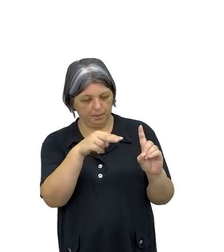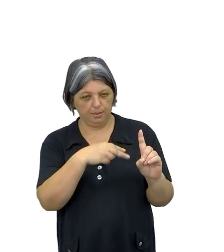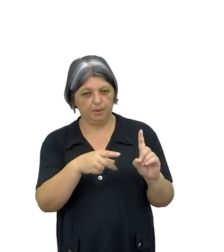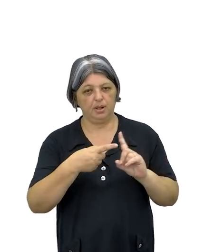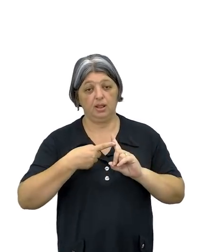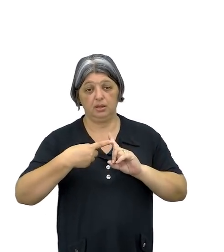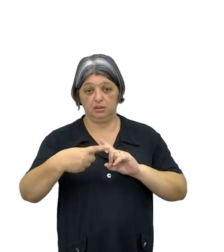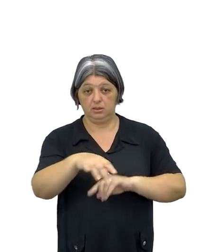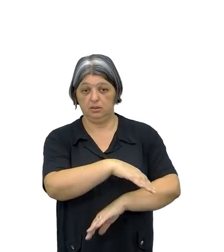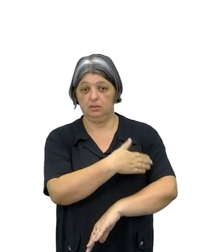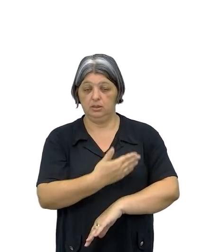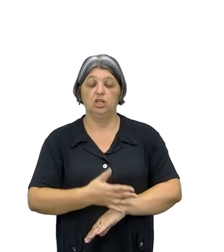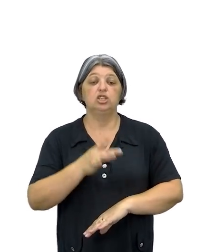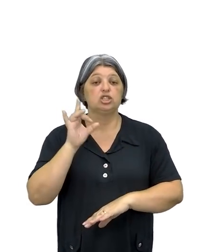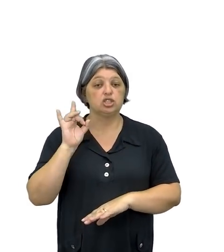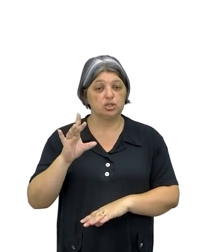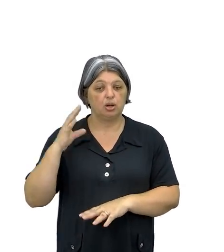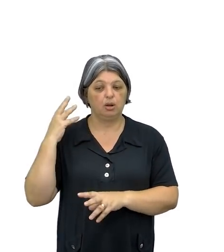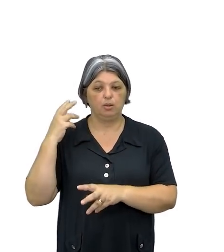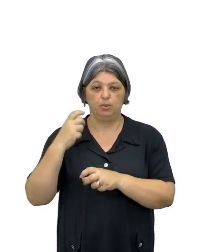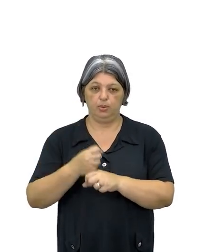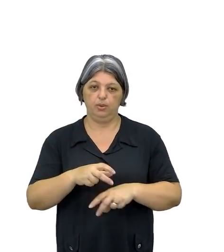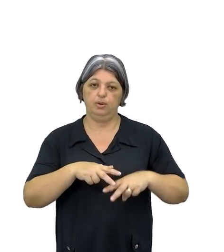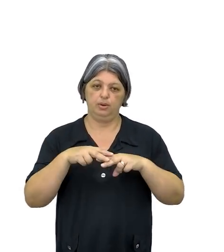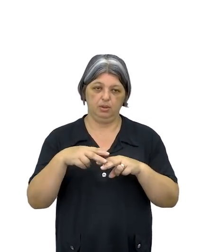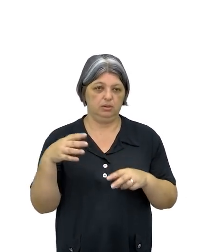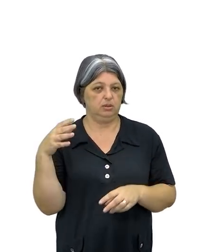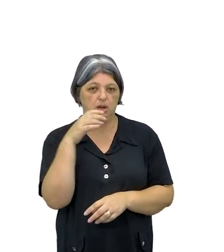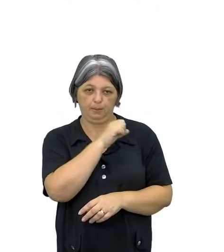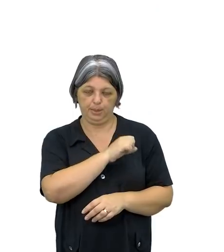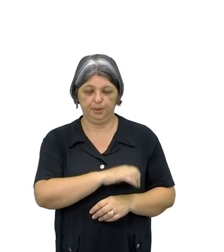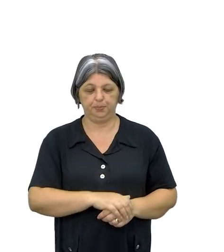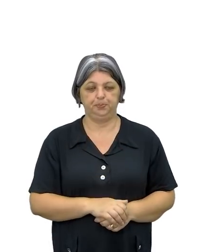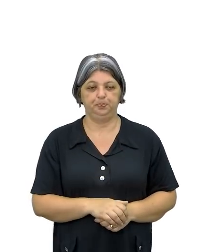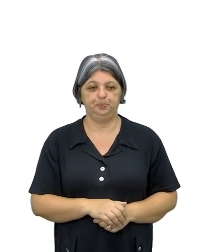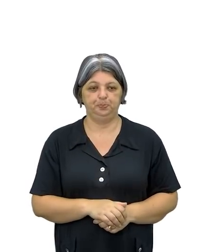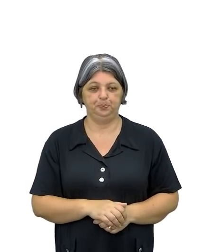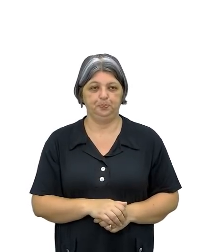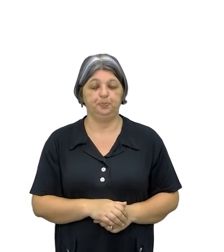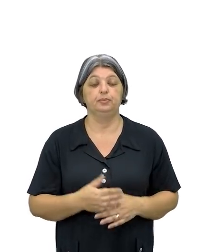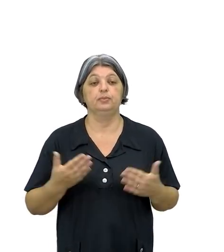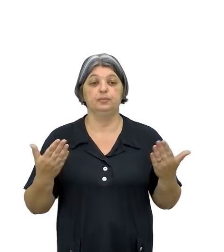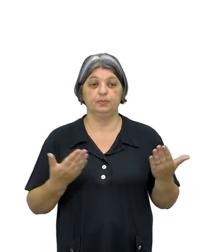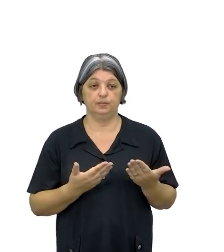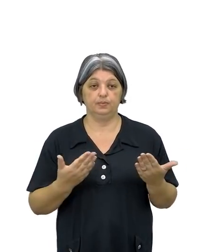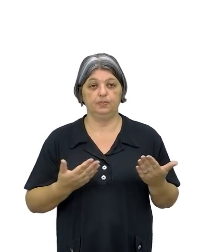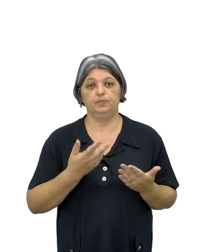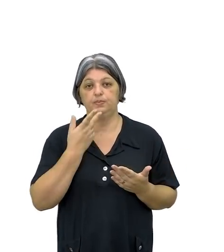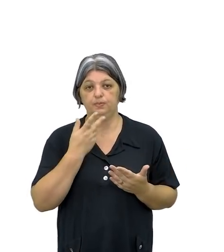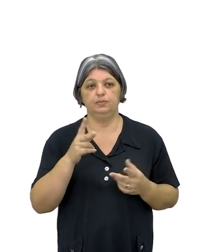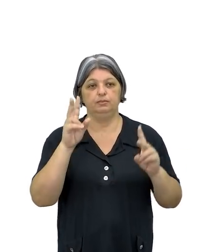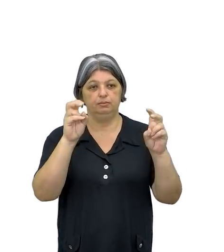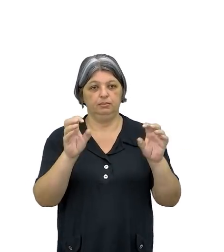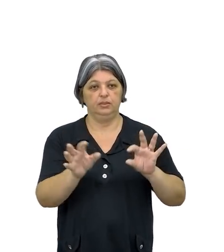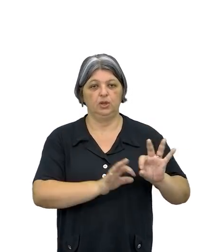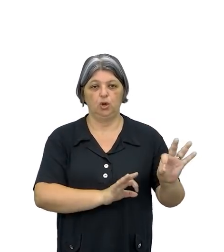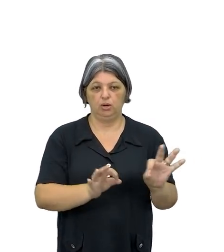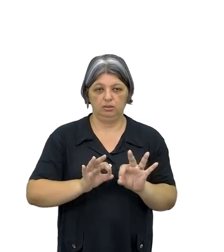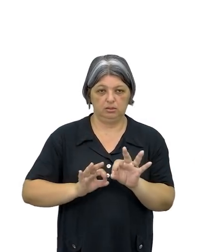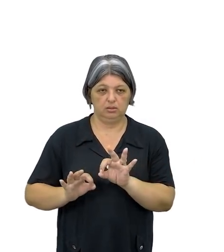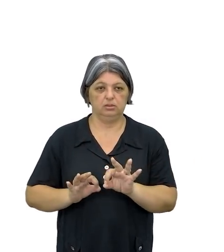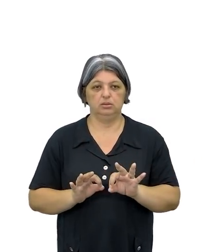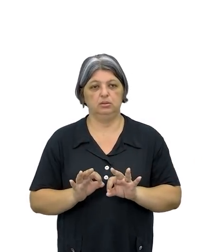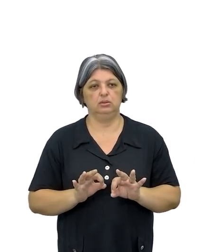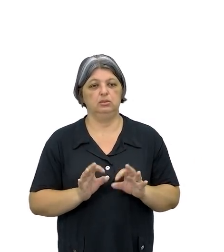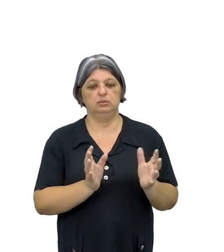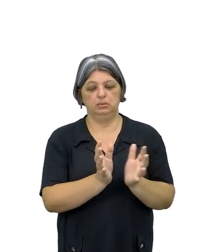A gente só está fazendo uma breve retrospectiva. Bom, nós vamos falar aqui um pouquinho dessas organizações, dessas turmas,